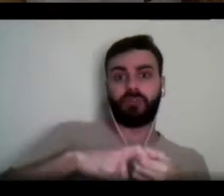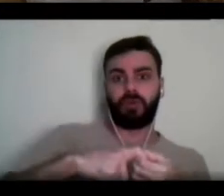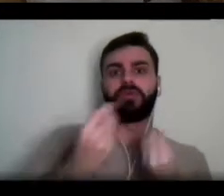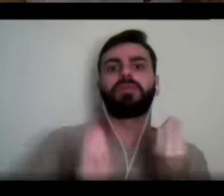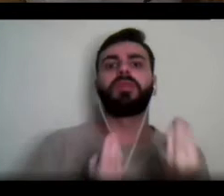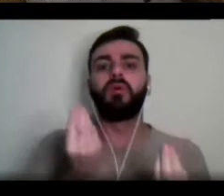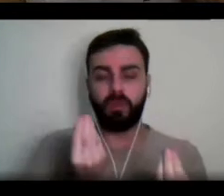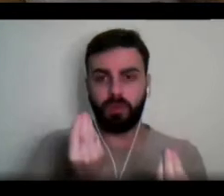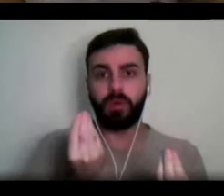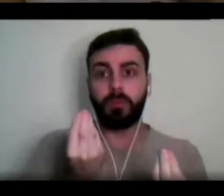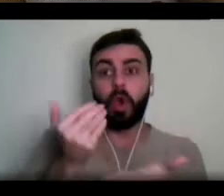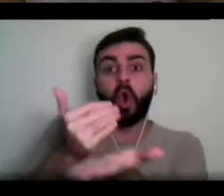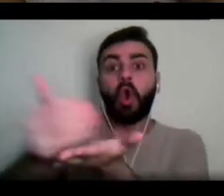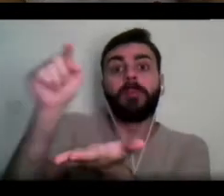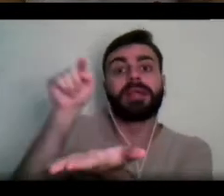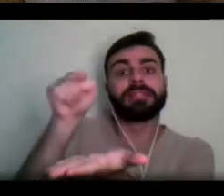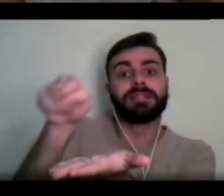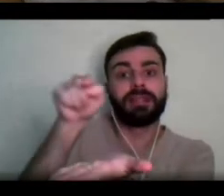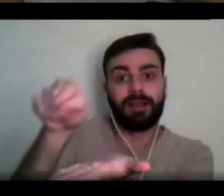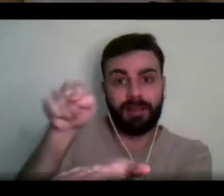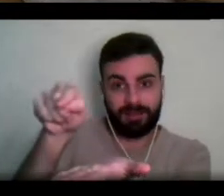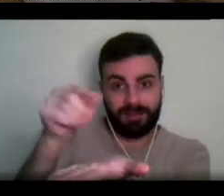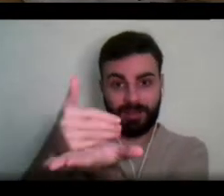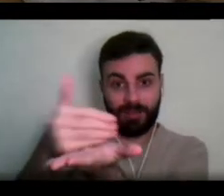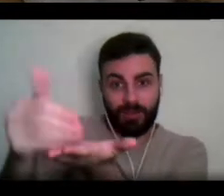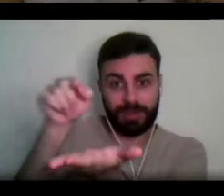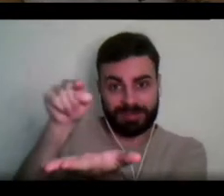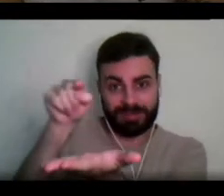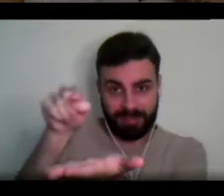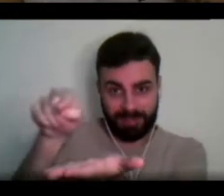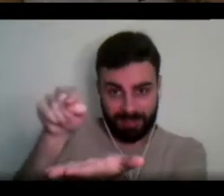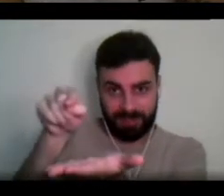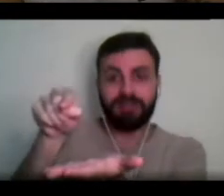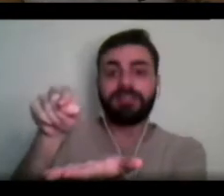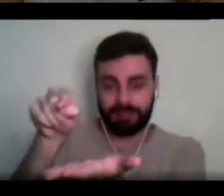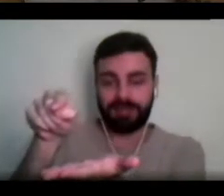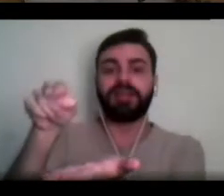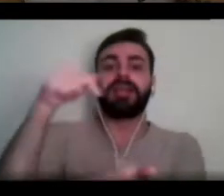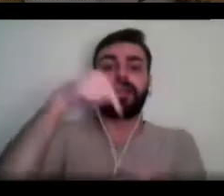ΔT, né? E para a volta, o x inicial